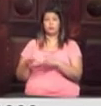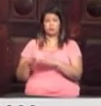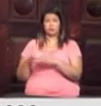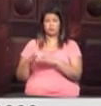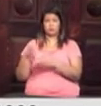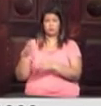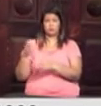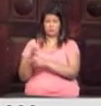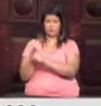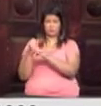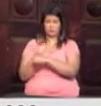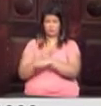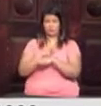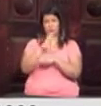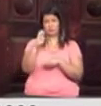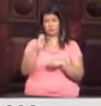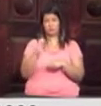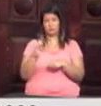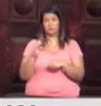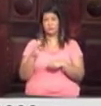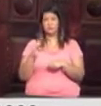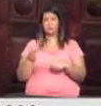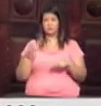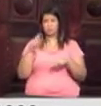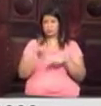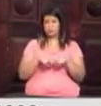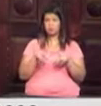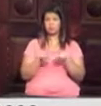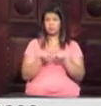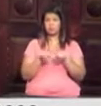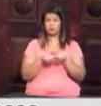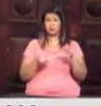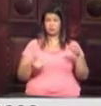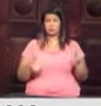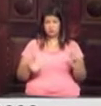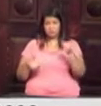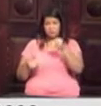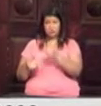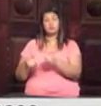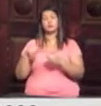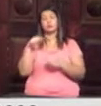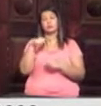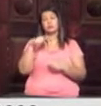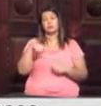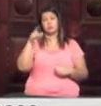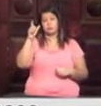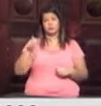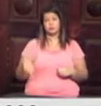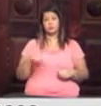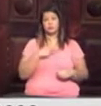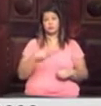sido levado à condução coercitiva o chefe do Poder Legislativo estadual,